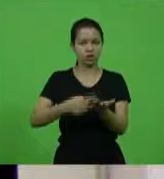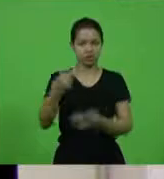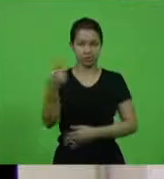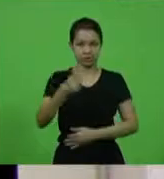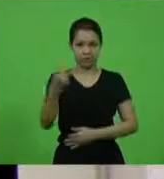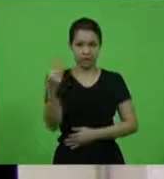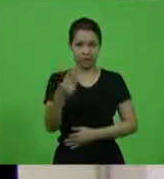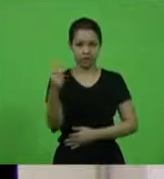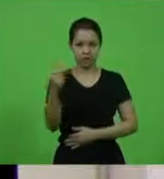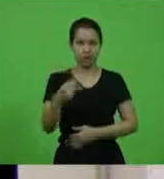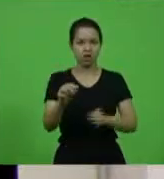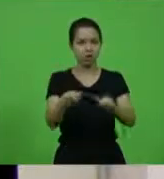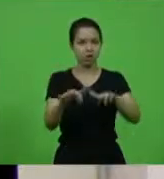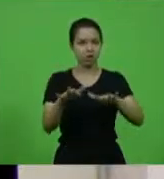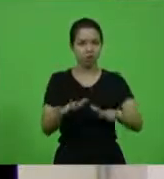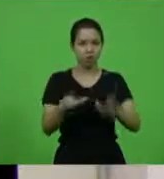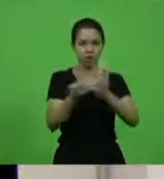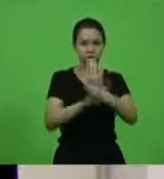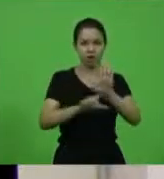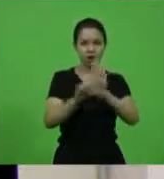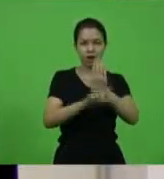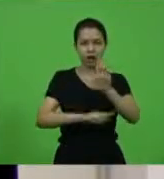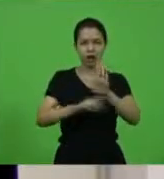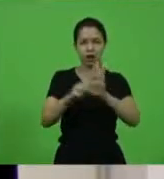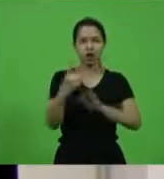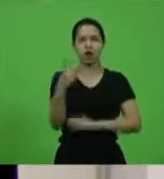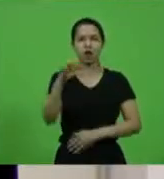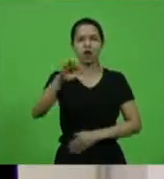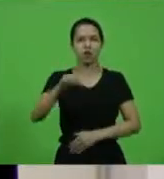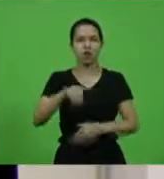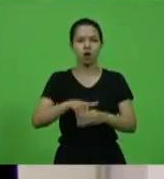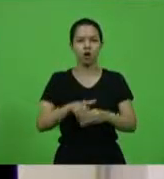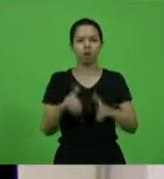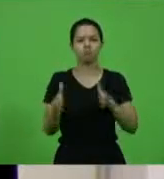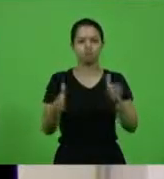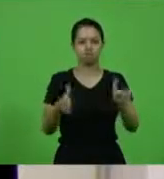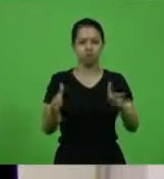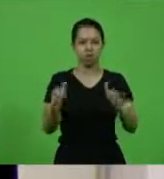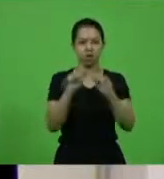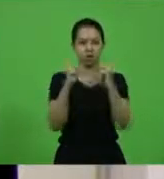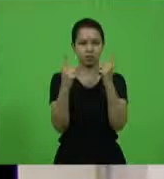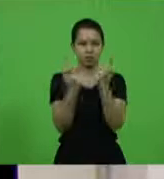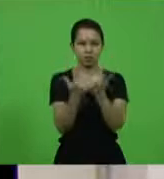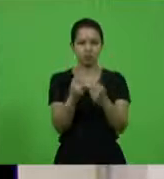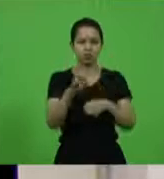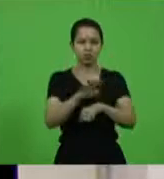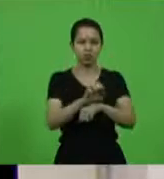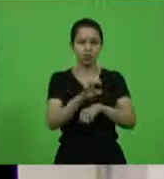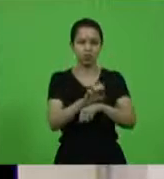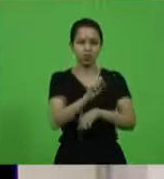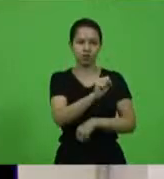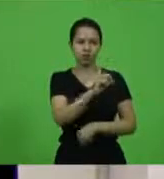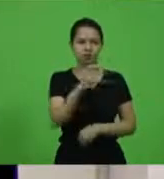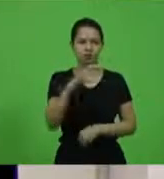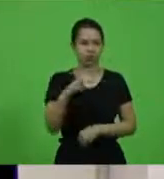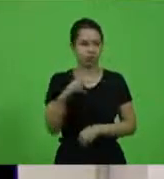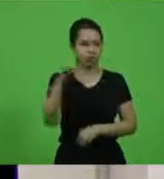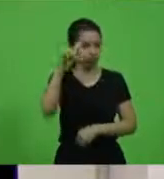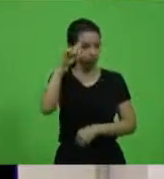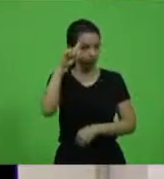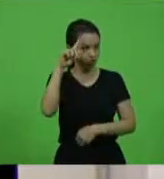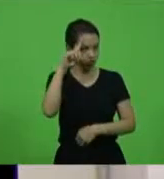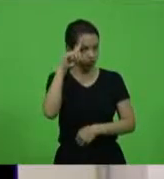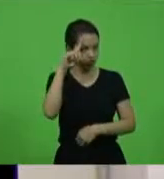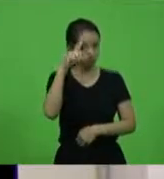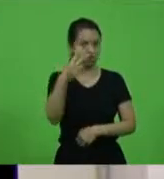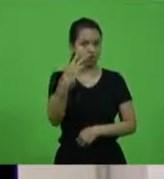sessão legislativa da 19ª legislatura da Assembleia Legislativa do Estado de Santa Catarina, realizada no dia